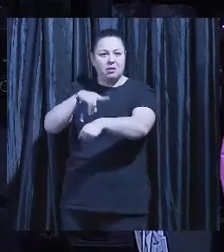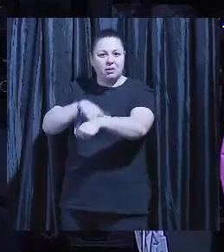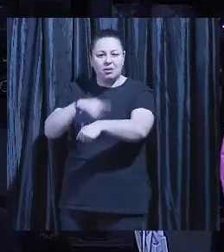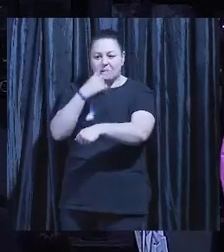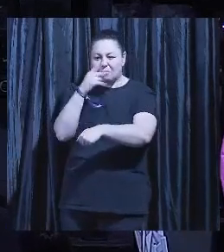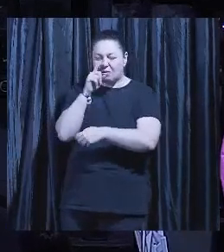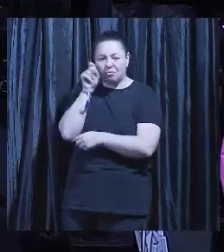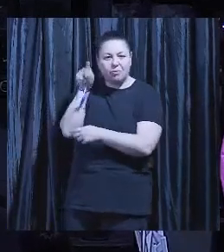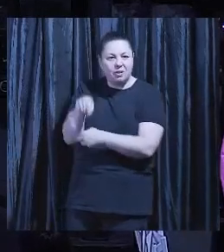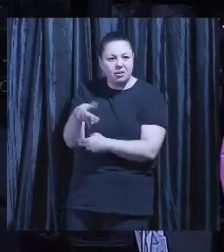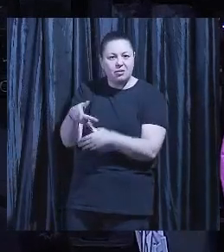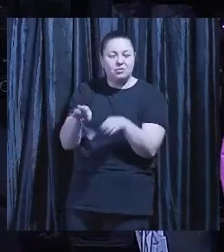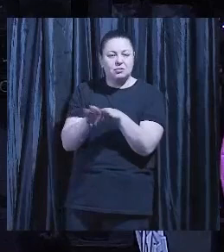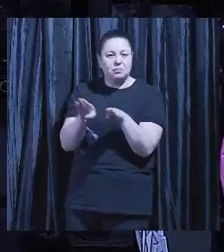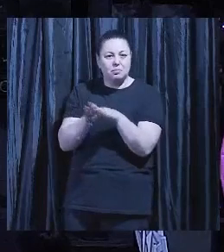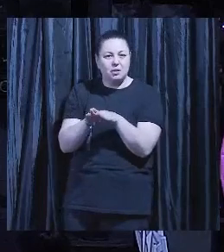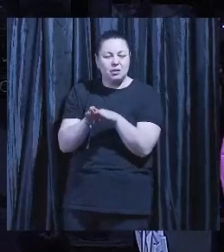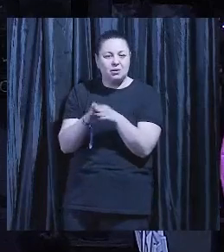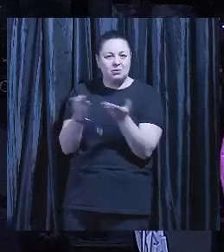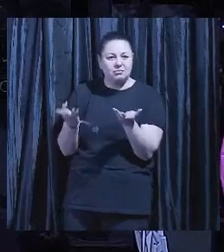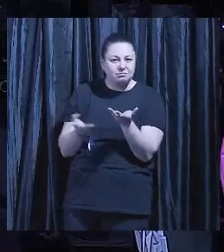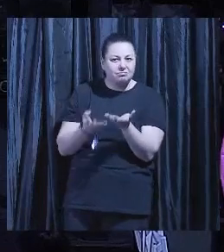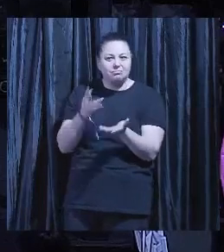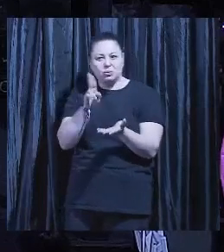fosse lixo, usando lixo.